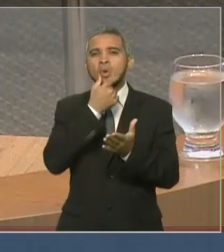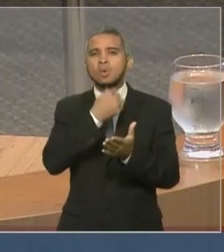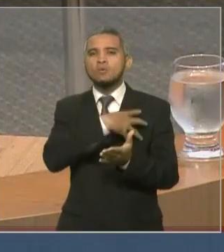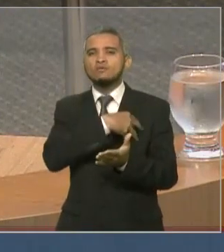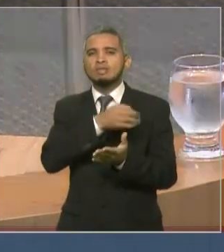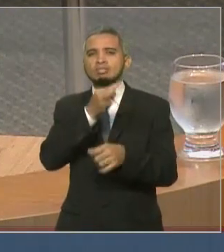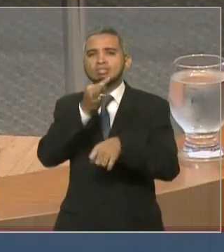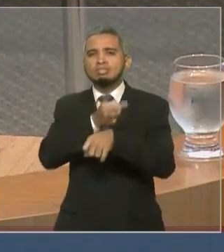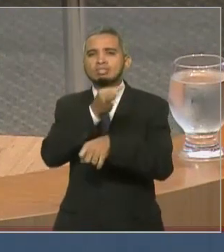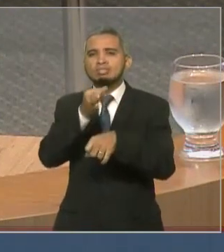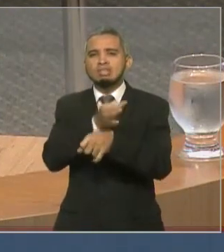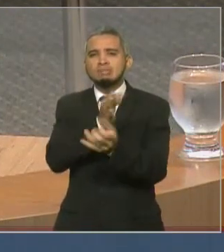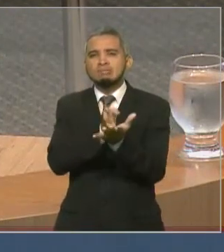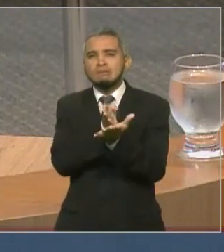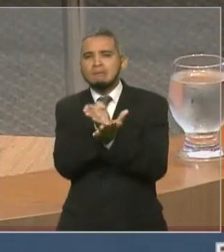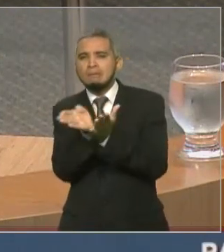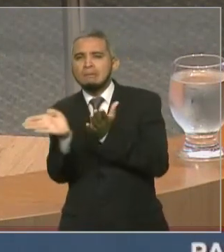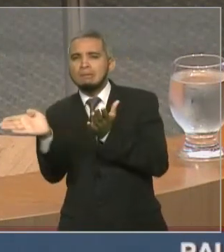braços abertos.